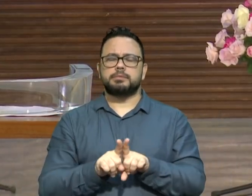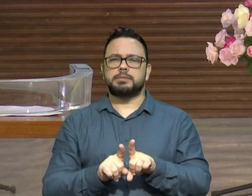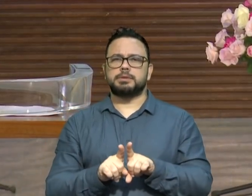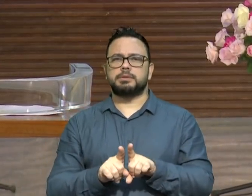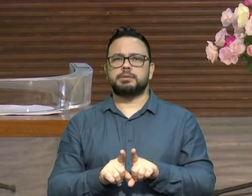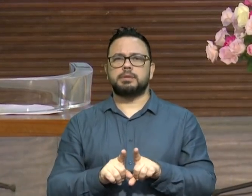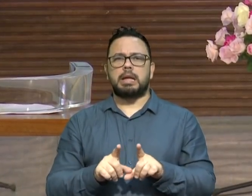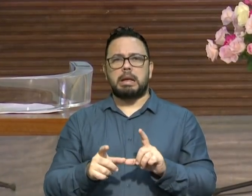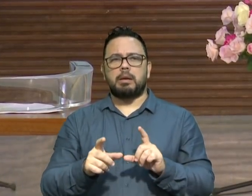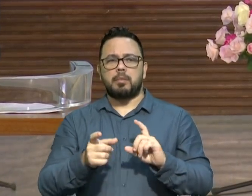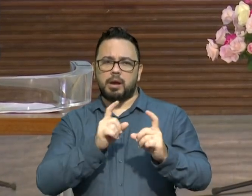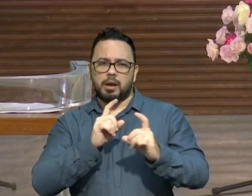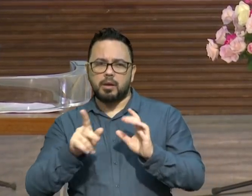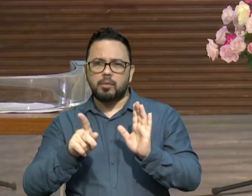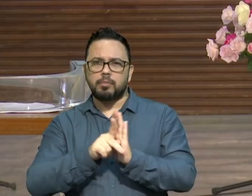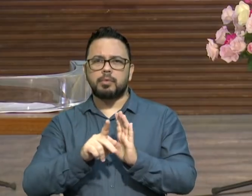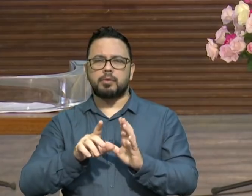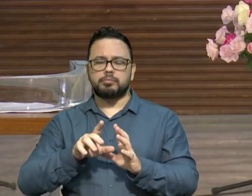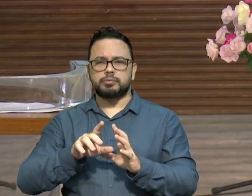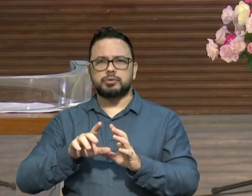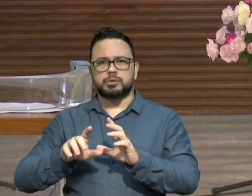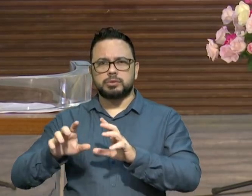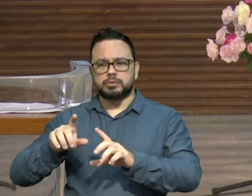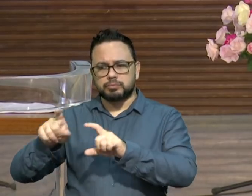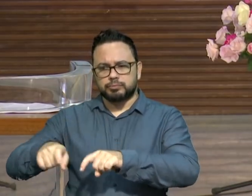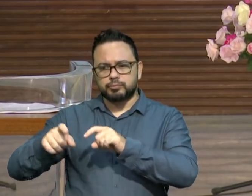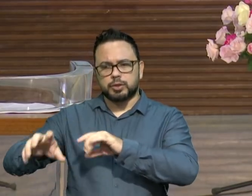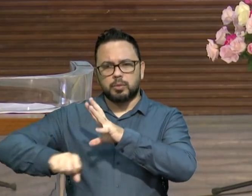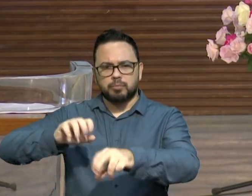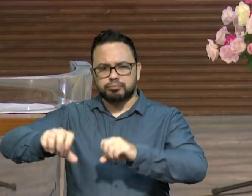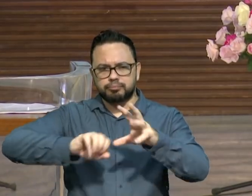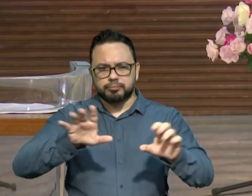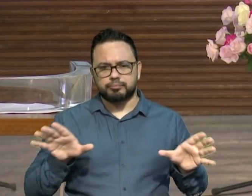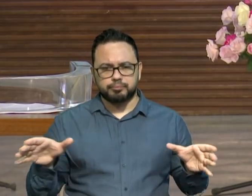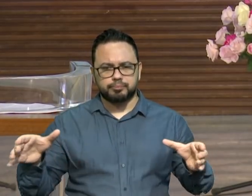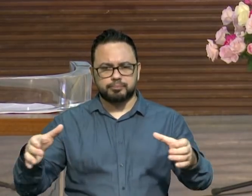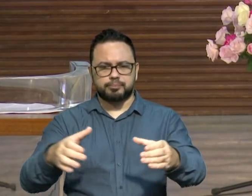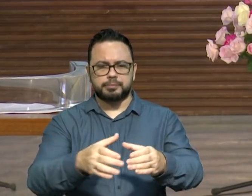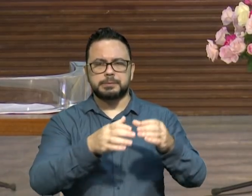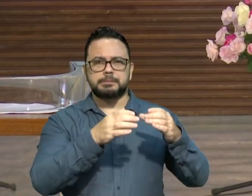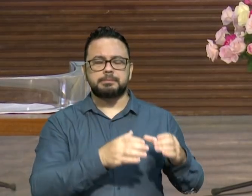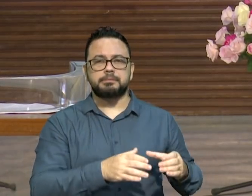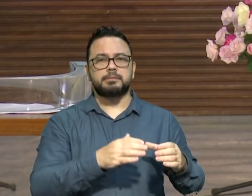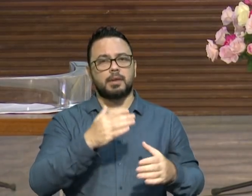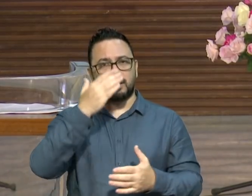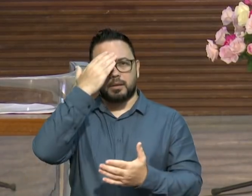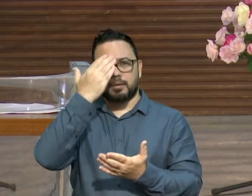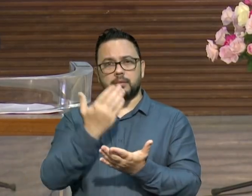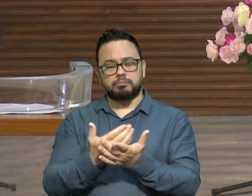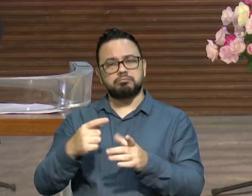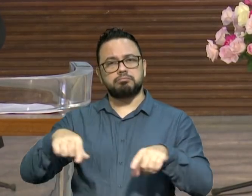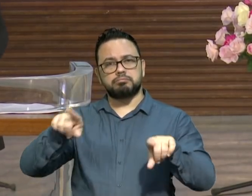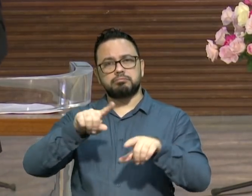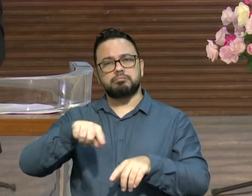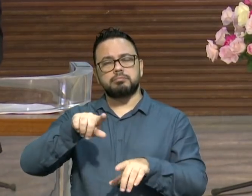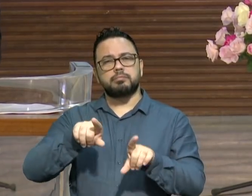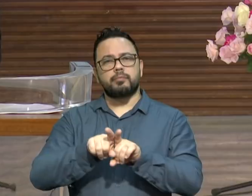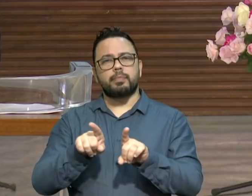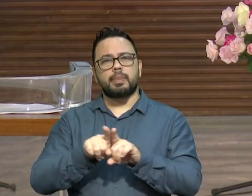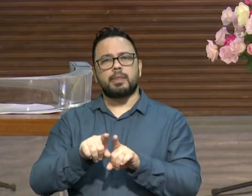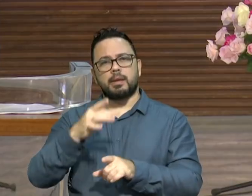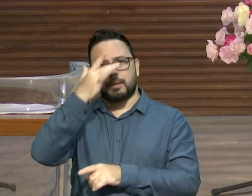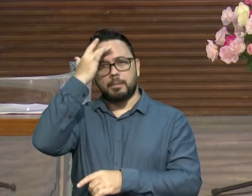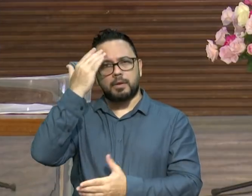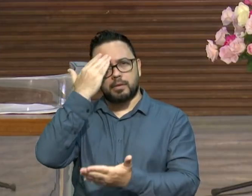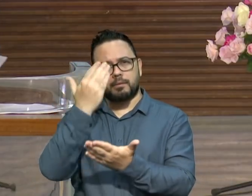reunião de toda a colheita também A Ressurreição de Cristo é uma promessa de que todos os que confiam nele serão ressuscitado